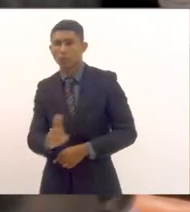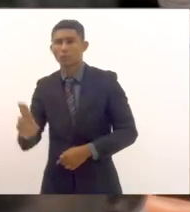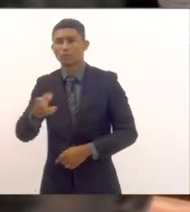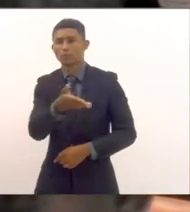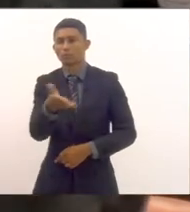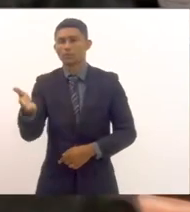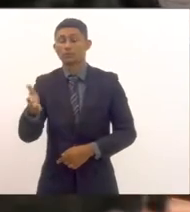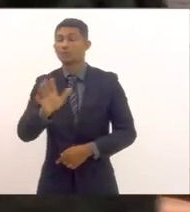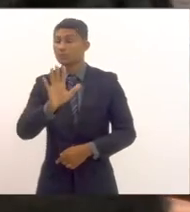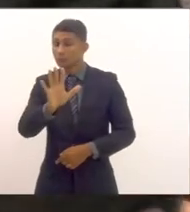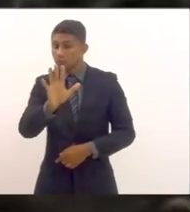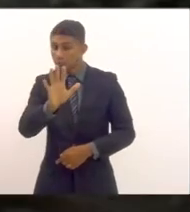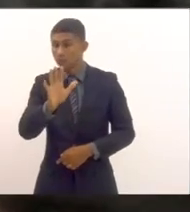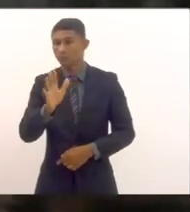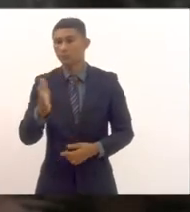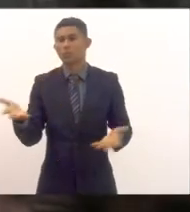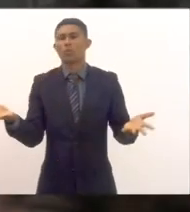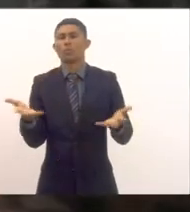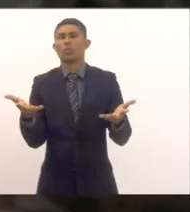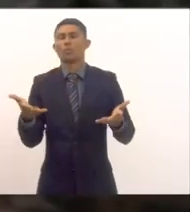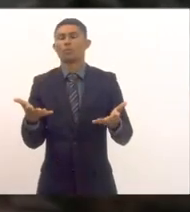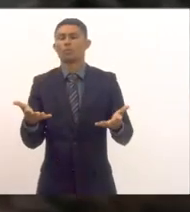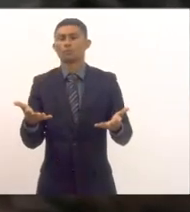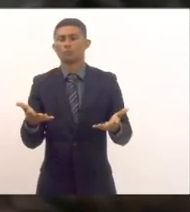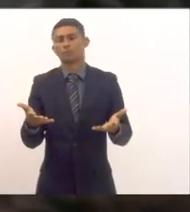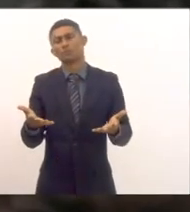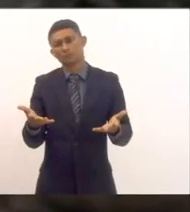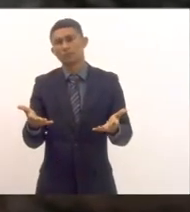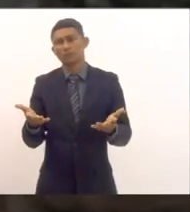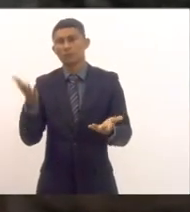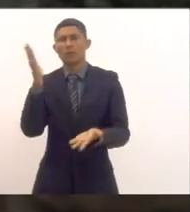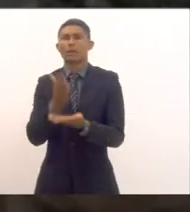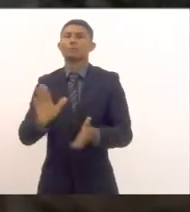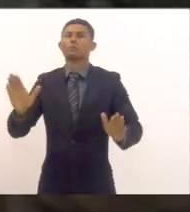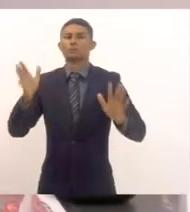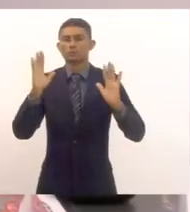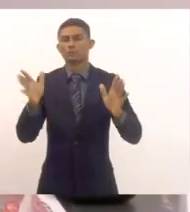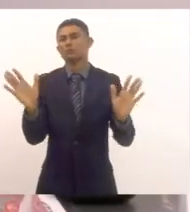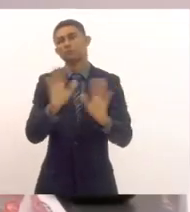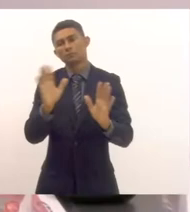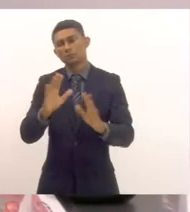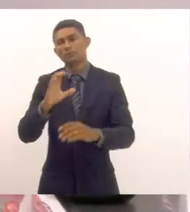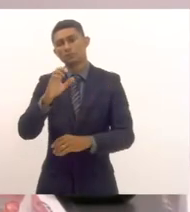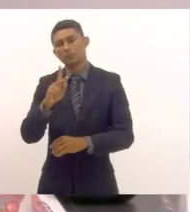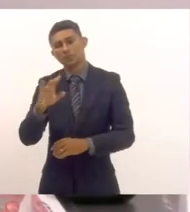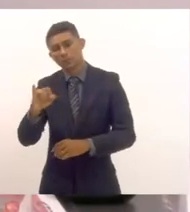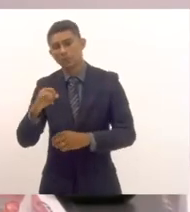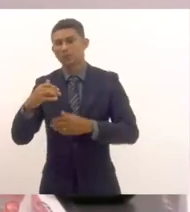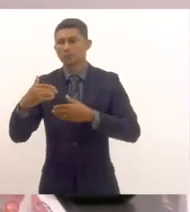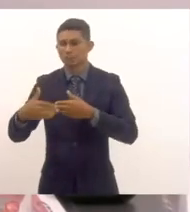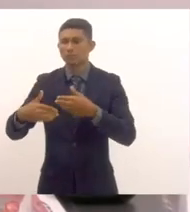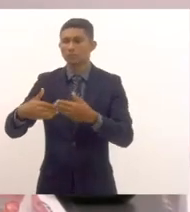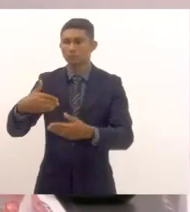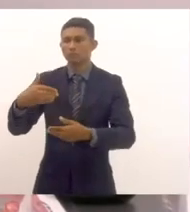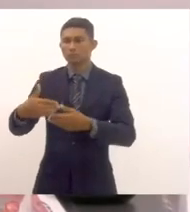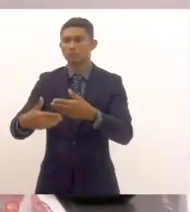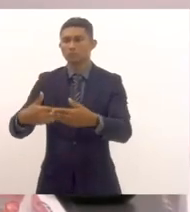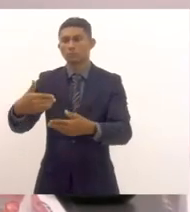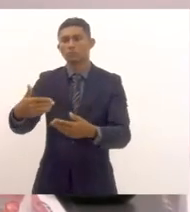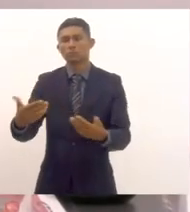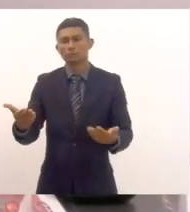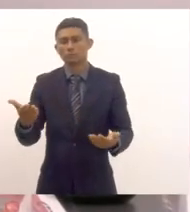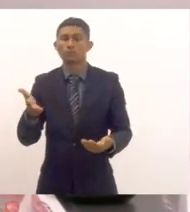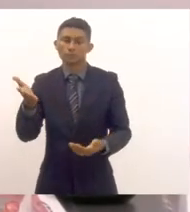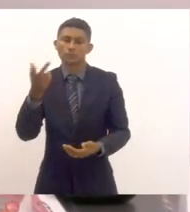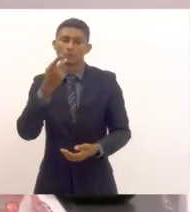Entretanto a sessão de hoje primeiro que essa tipos não acabaram CP está avançando adentrando o recesso parlamentar